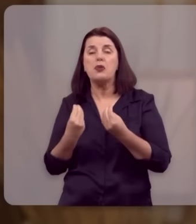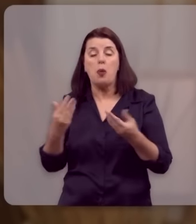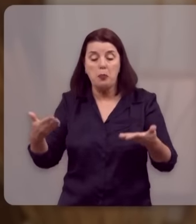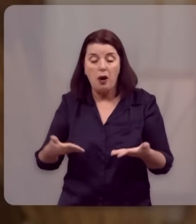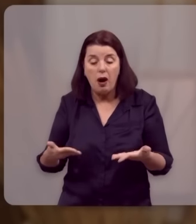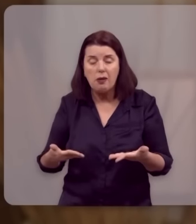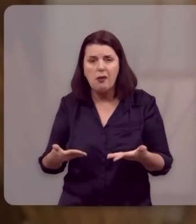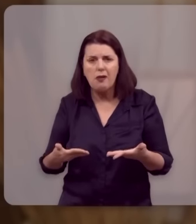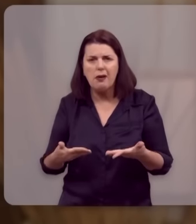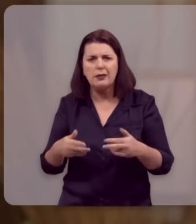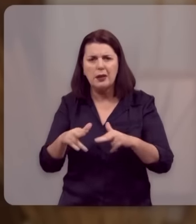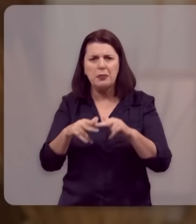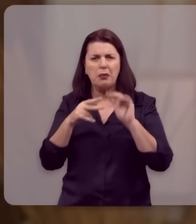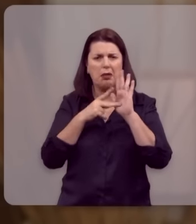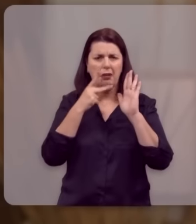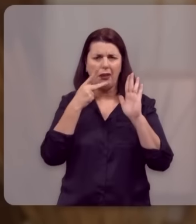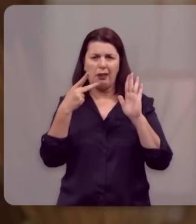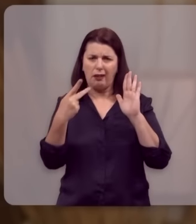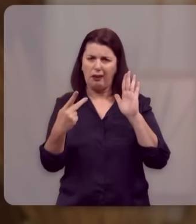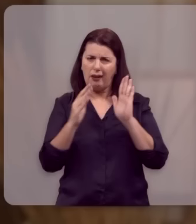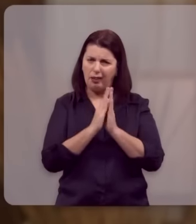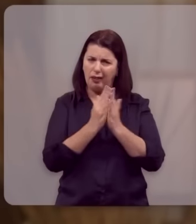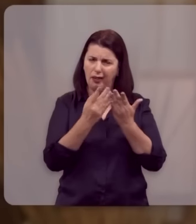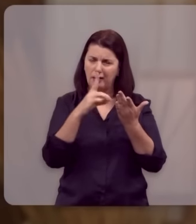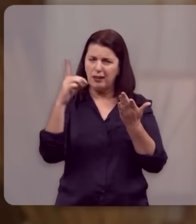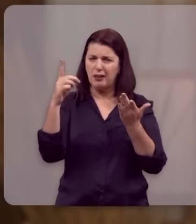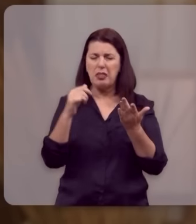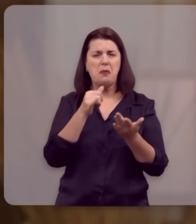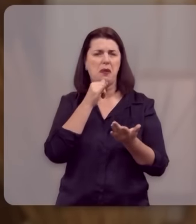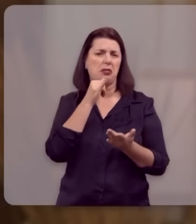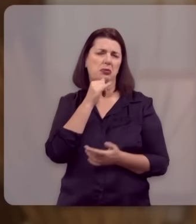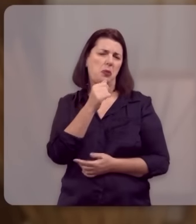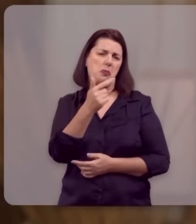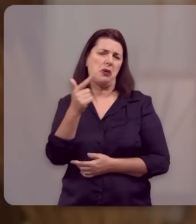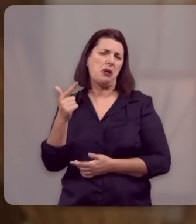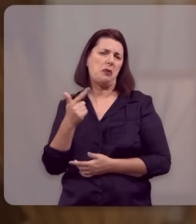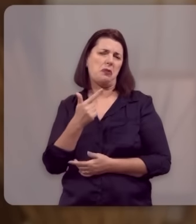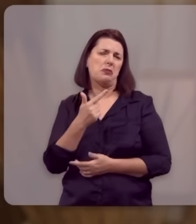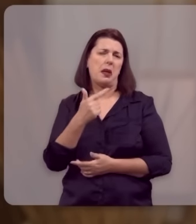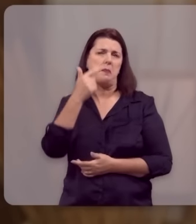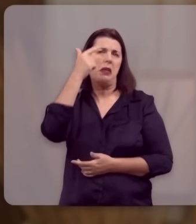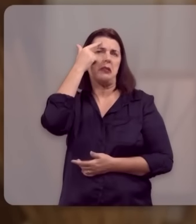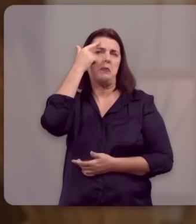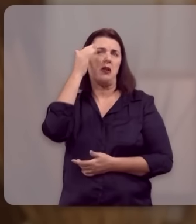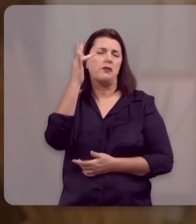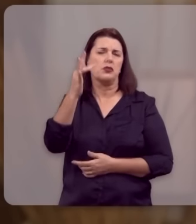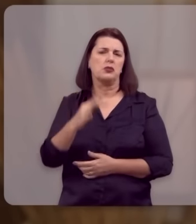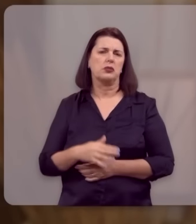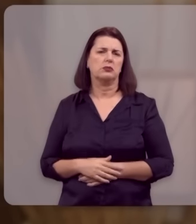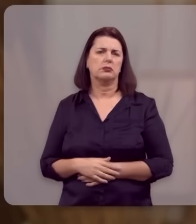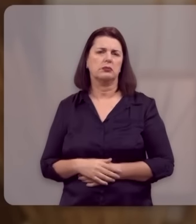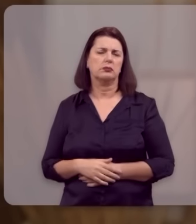Portanto, as profecias bíblicas não são meras e vagas previsões do futuro,